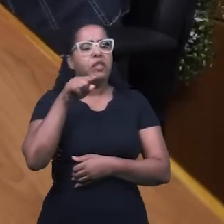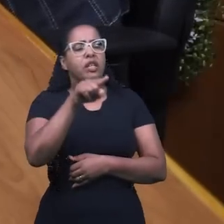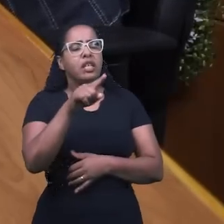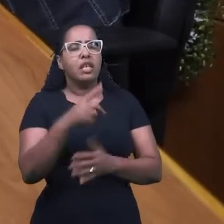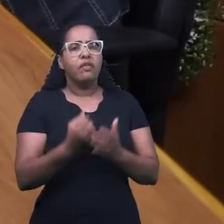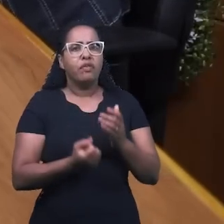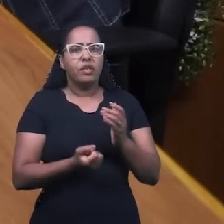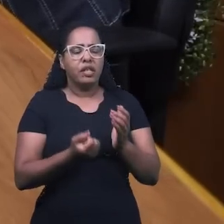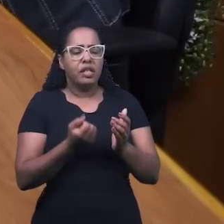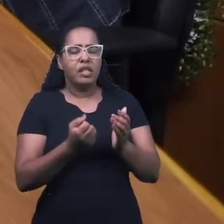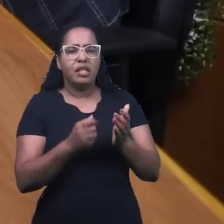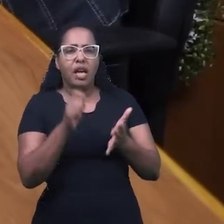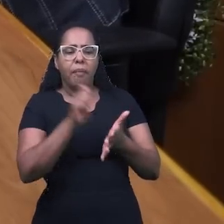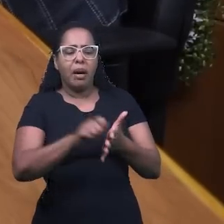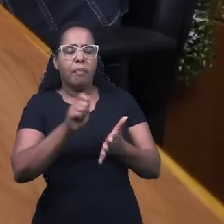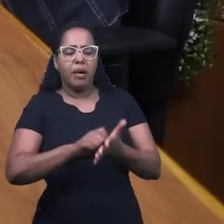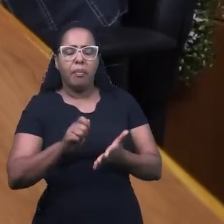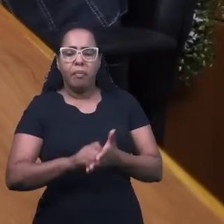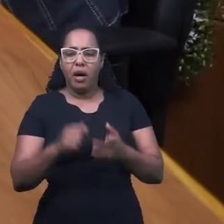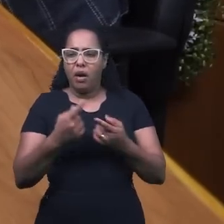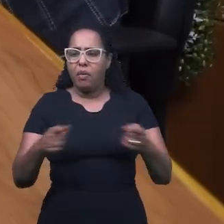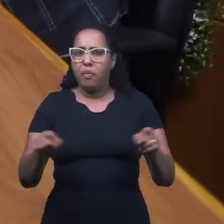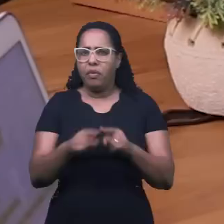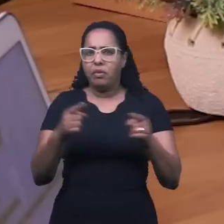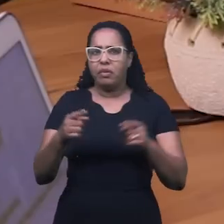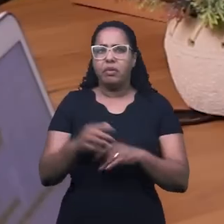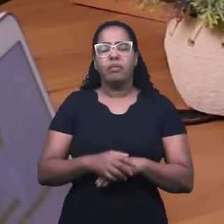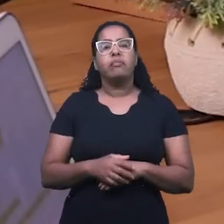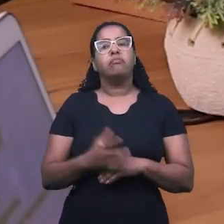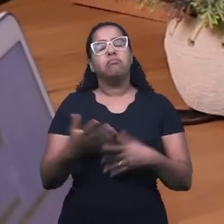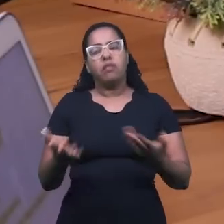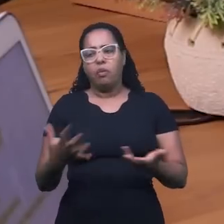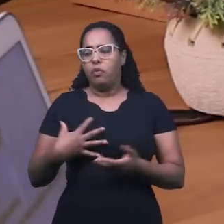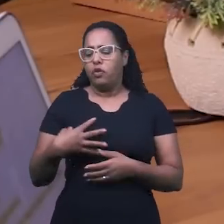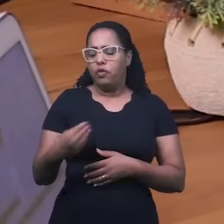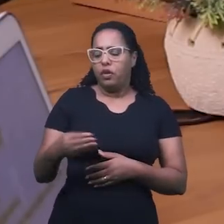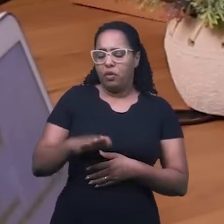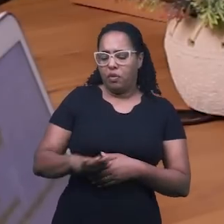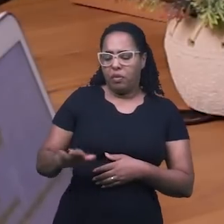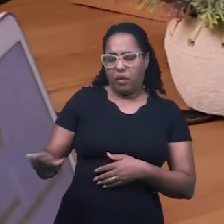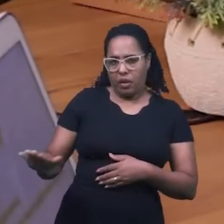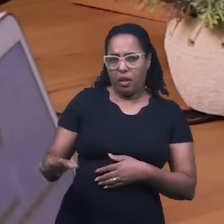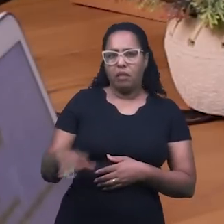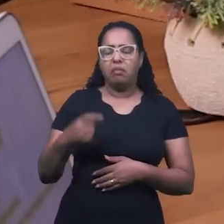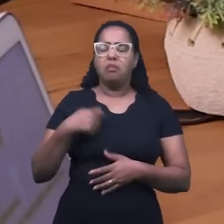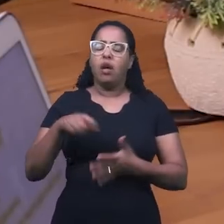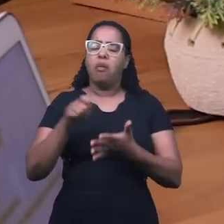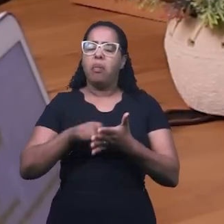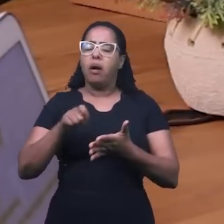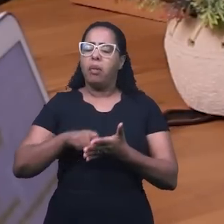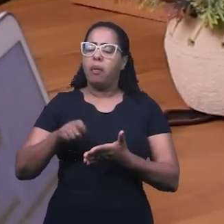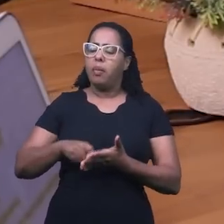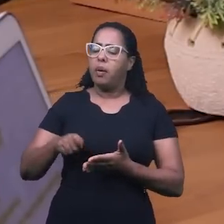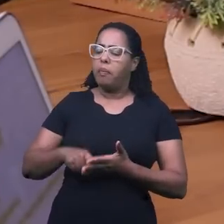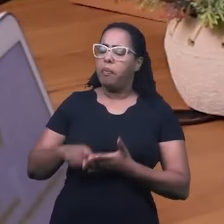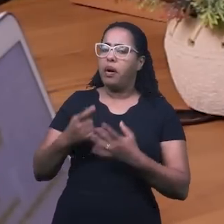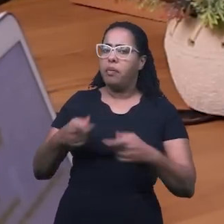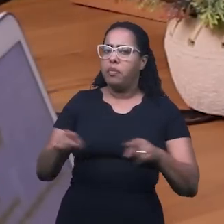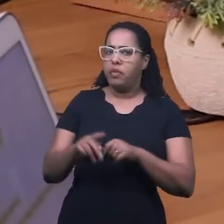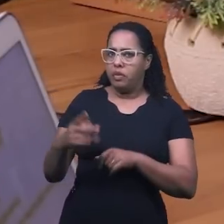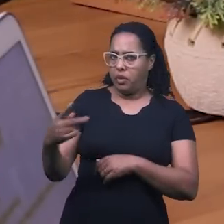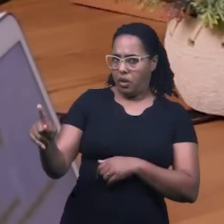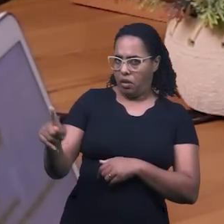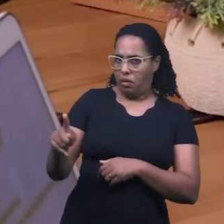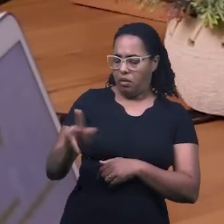E que você compôs uma música para ela, isso mesmo? Compus, Quando meus filhos eram pequenos, eu fazia música para os